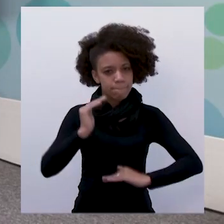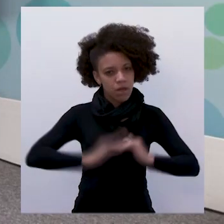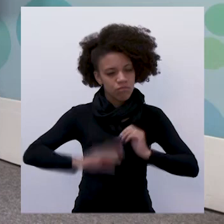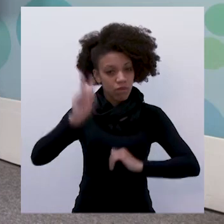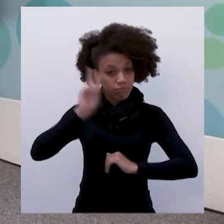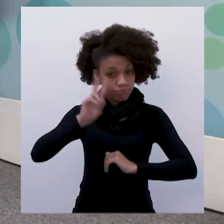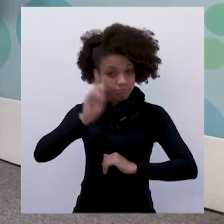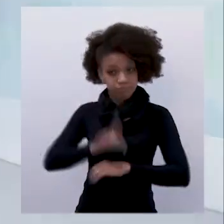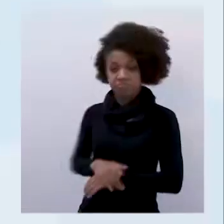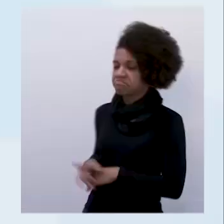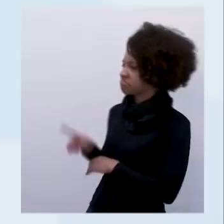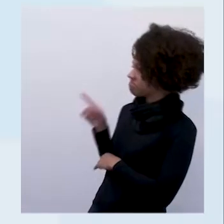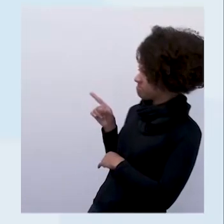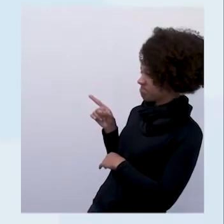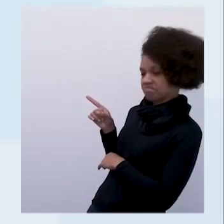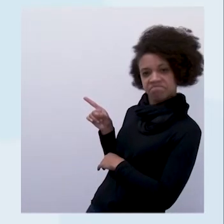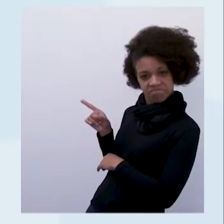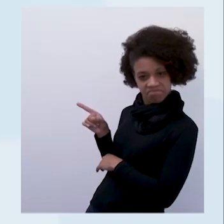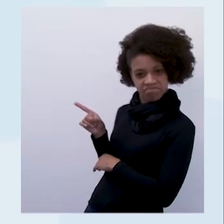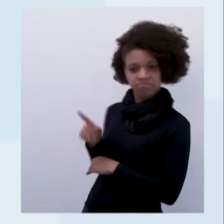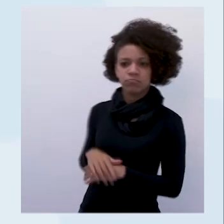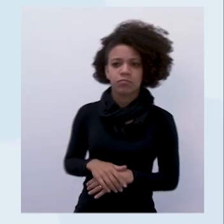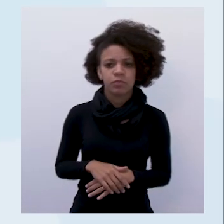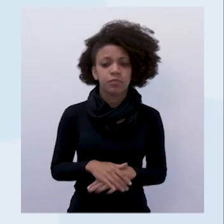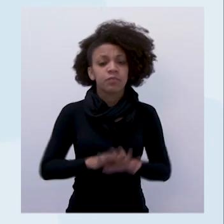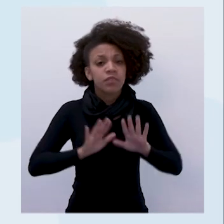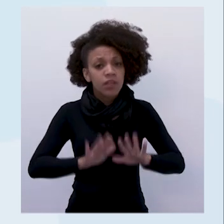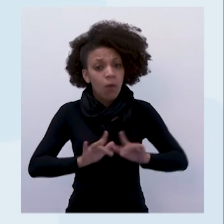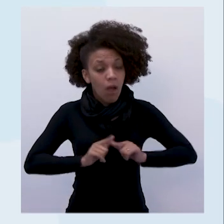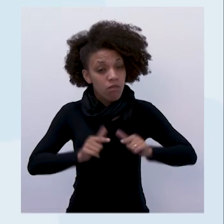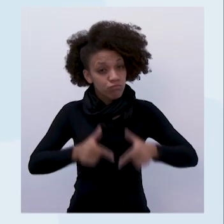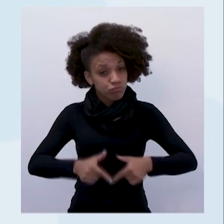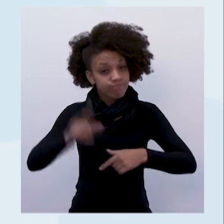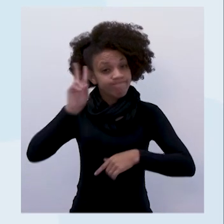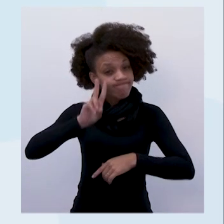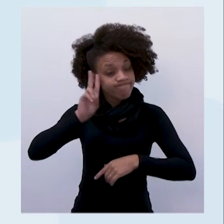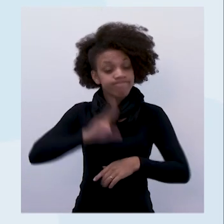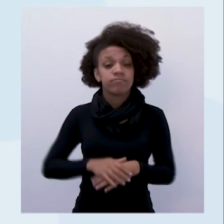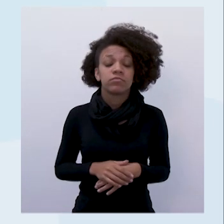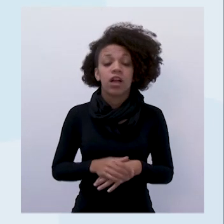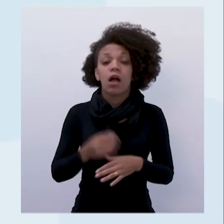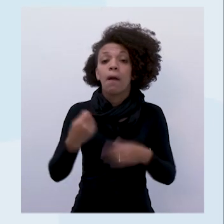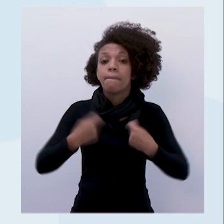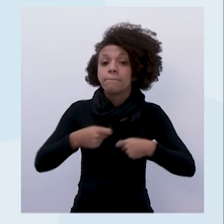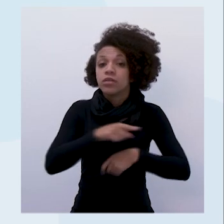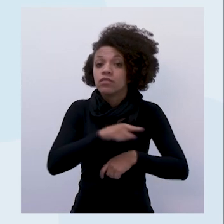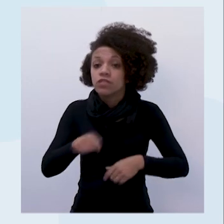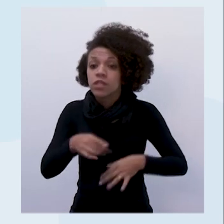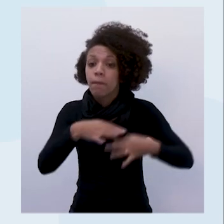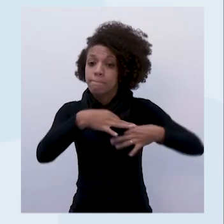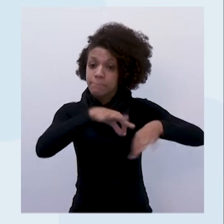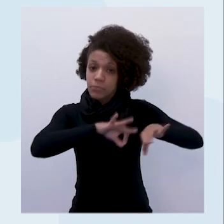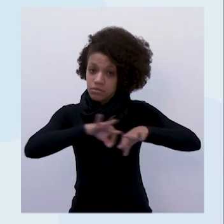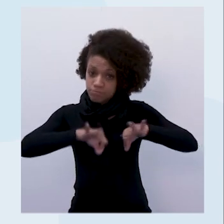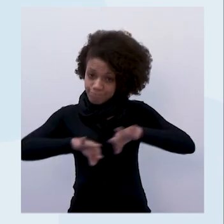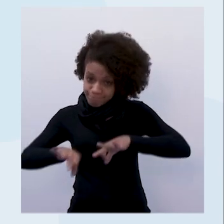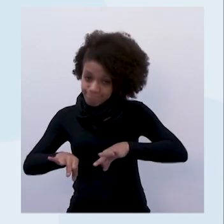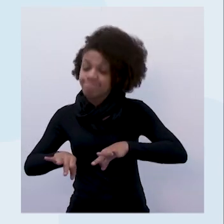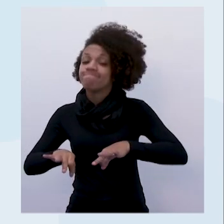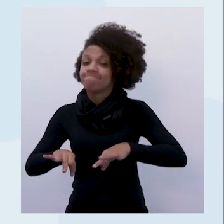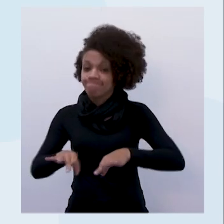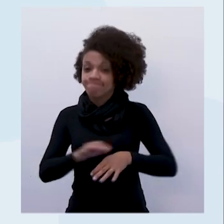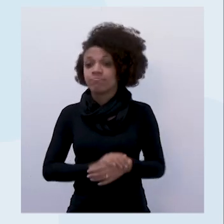Dá uma olhadinha na tela. Então, a atitude historiadora vai exigir de vocês planejamento e